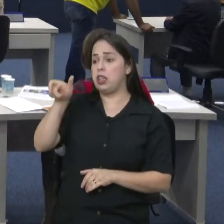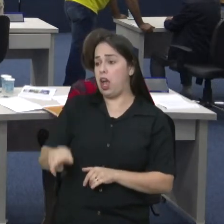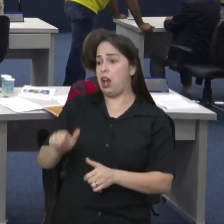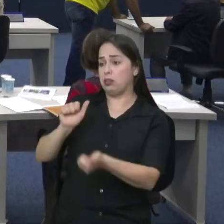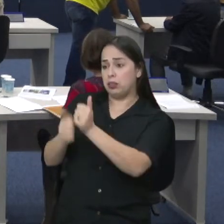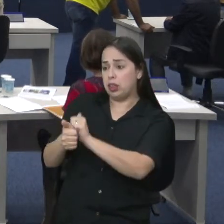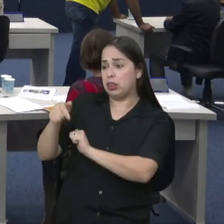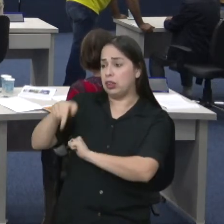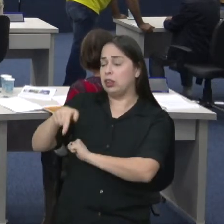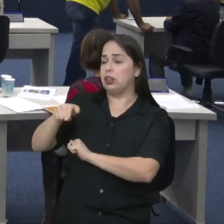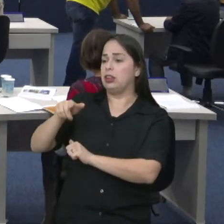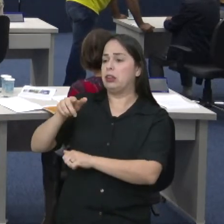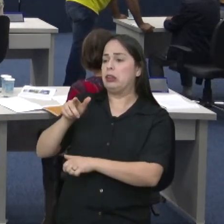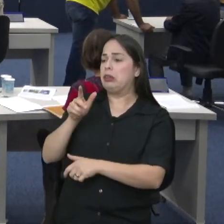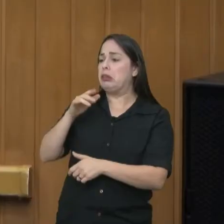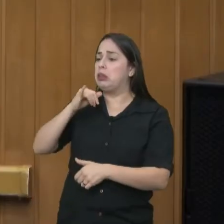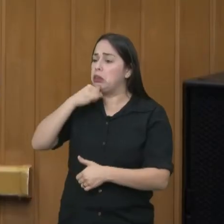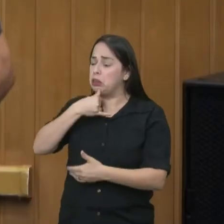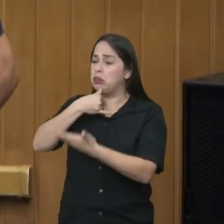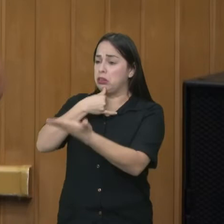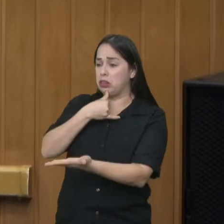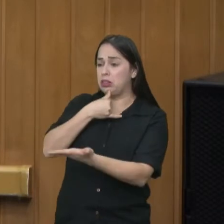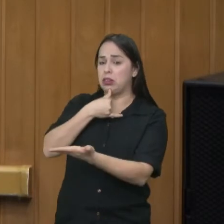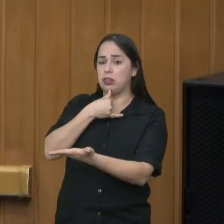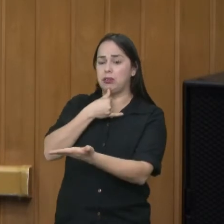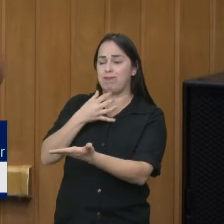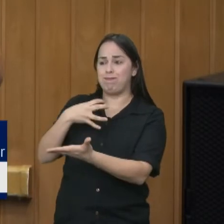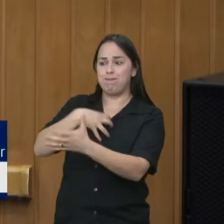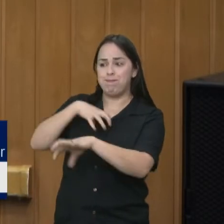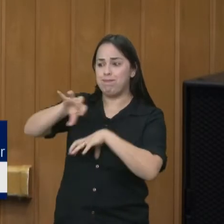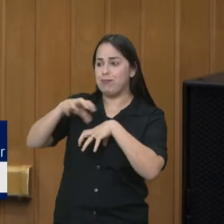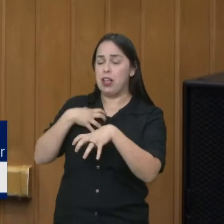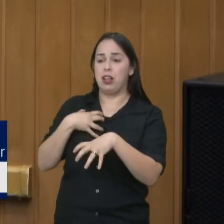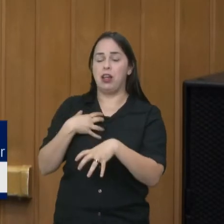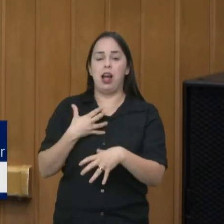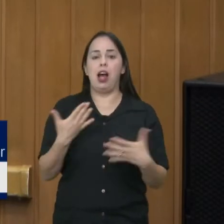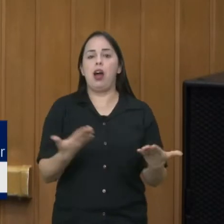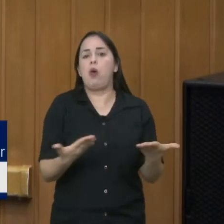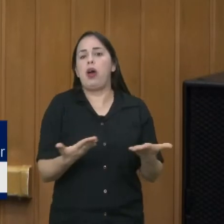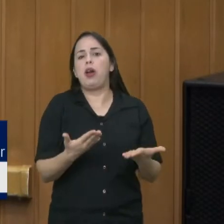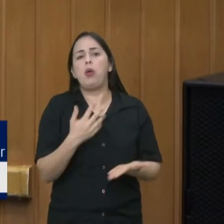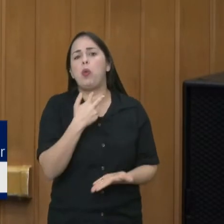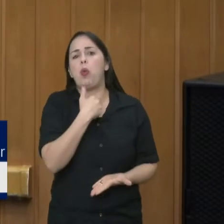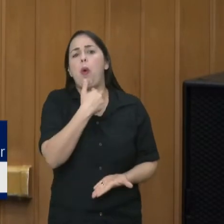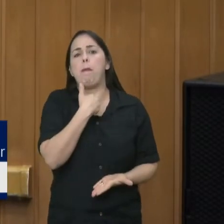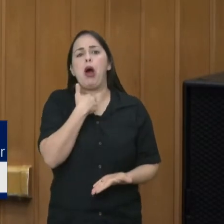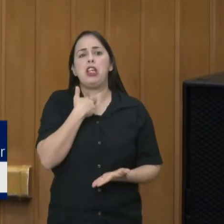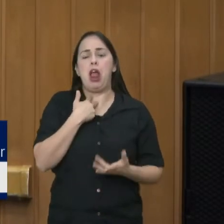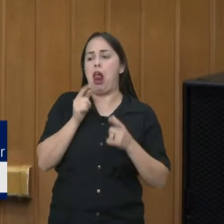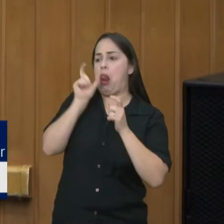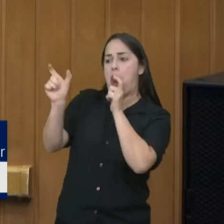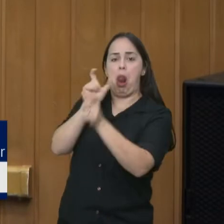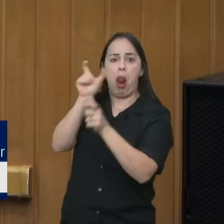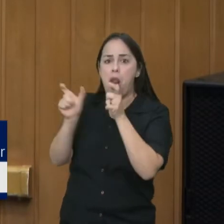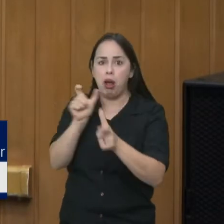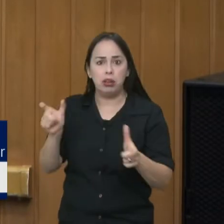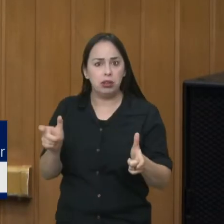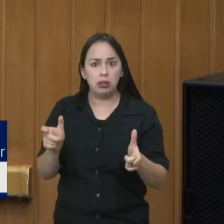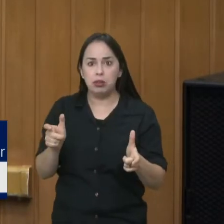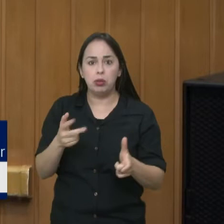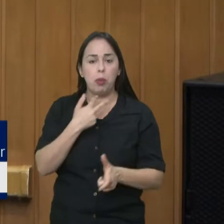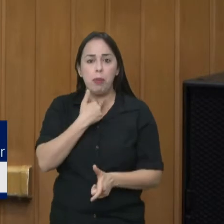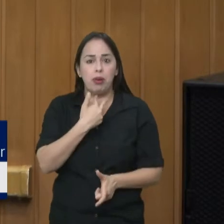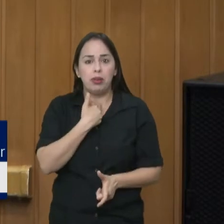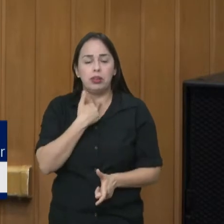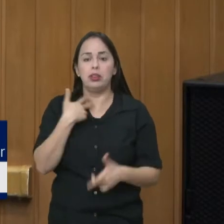Laís. Né, nós não tem espaço mais para esse tipo de manifestação, para essas injúrias raciais.